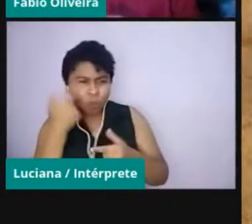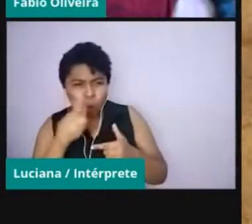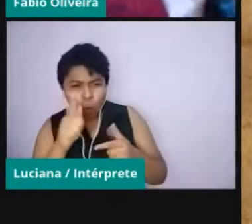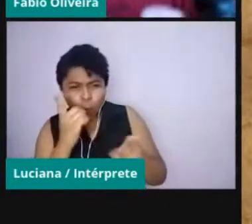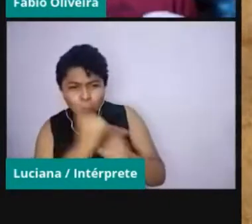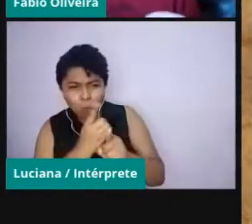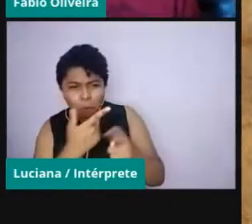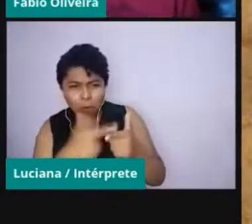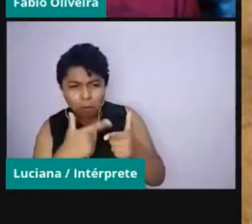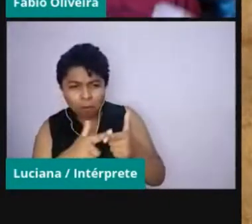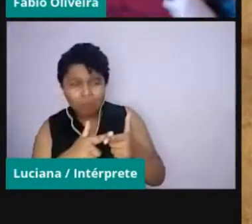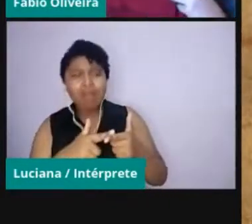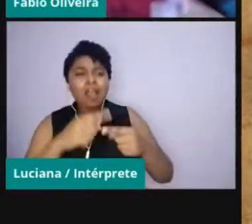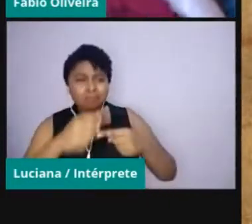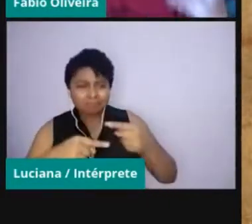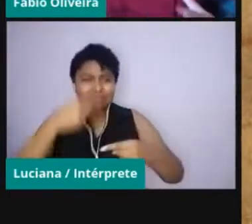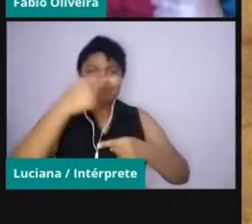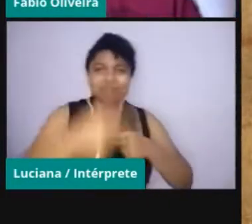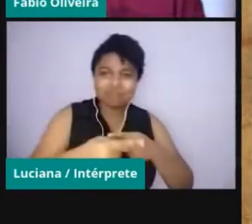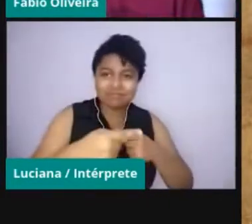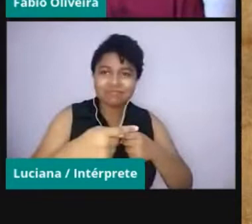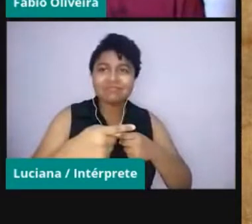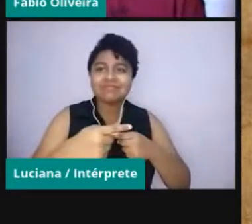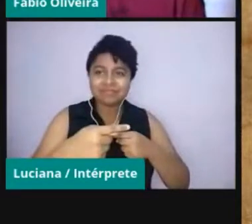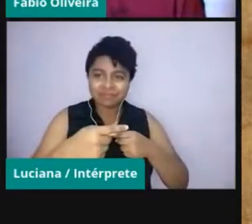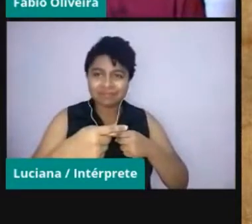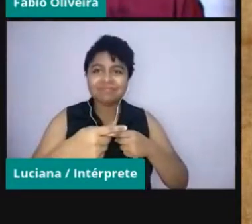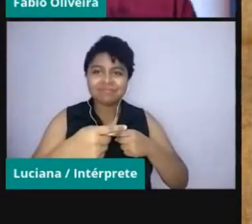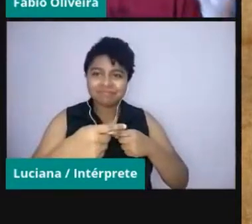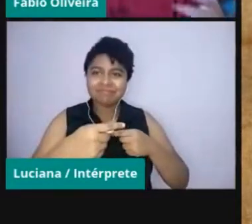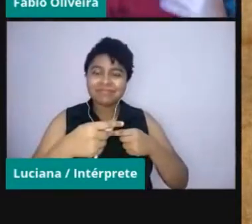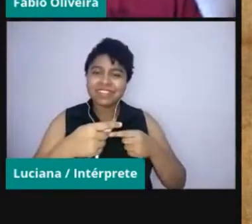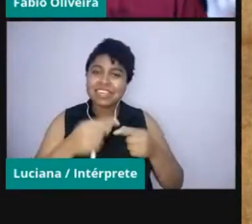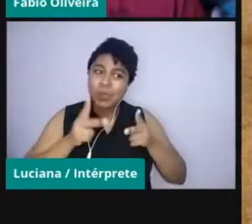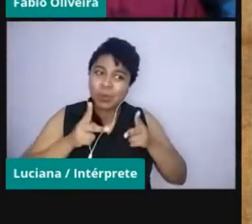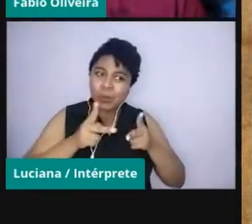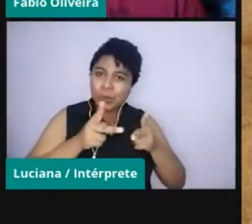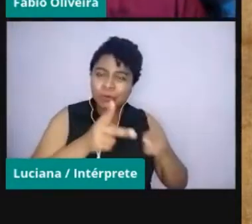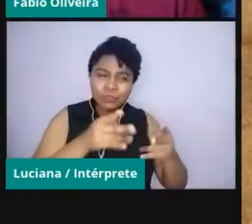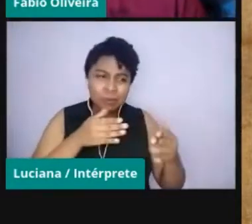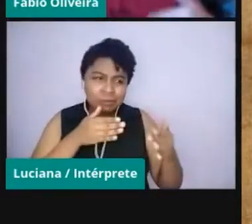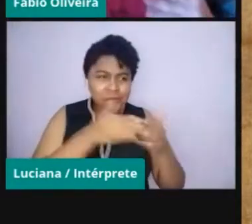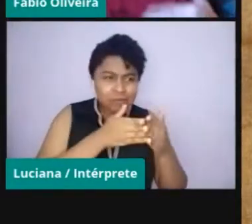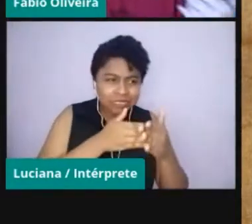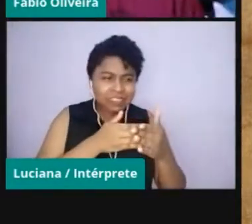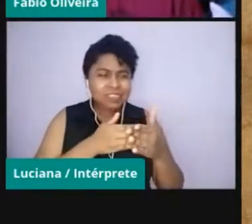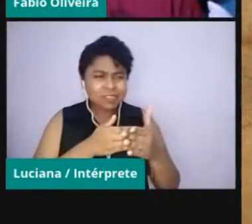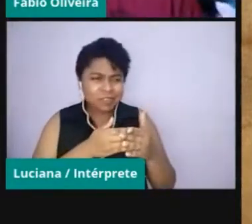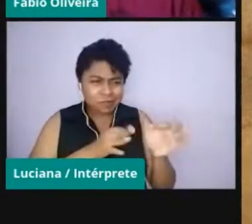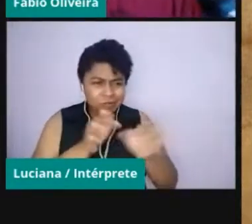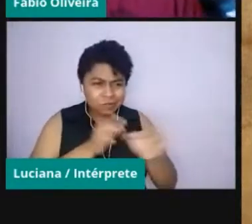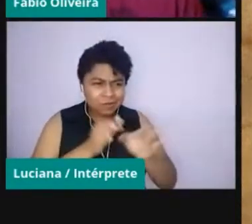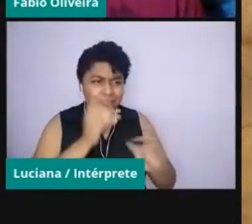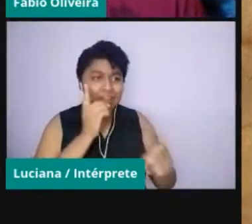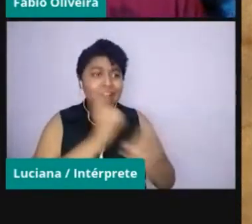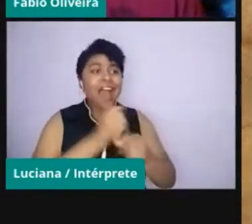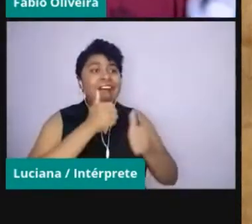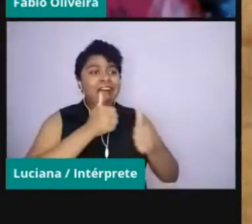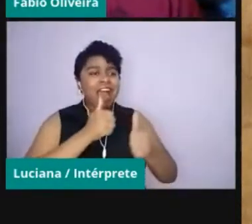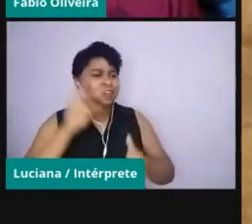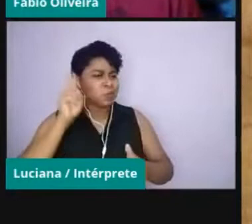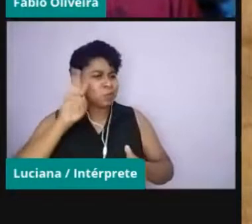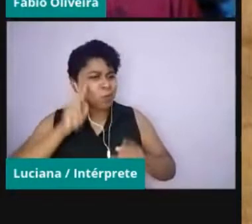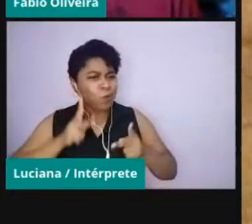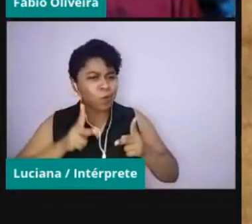fazendo um esforço conjunto para passar pelos obstáculos propostos e progredir a história. Além